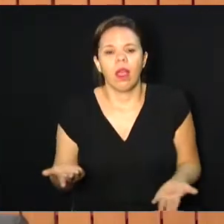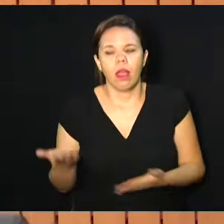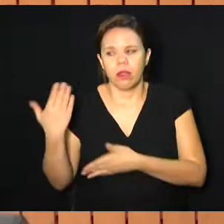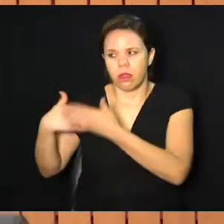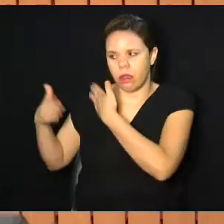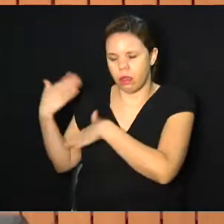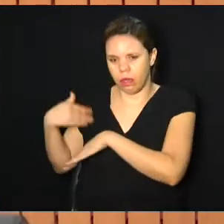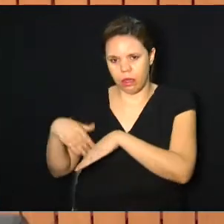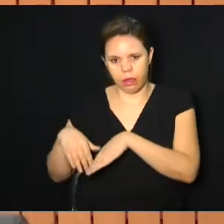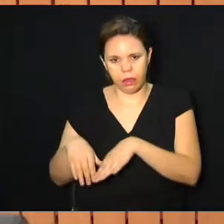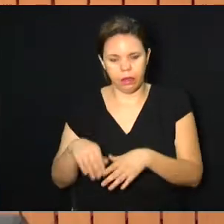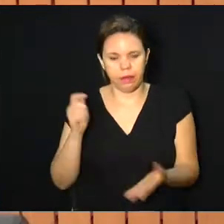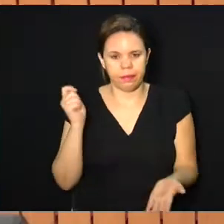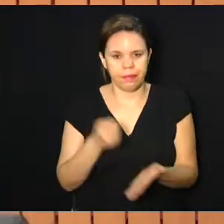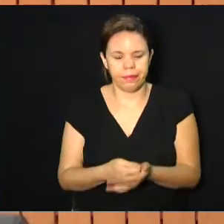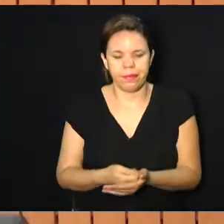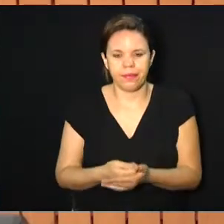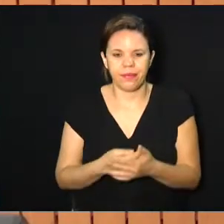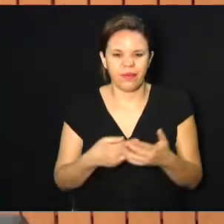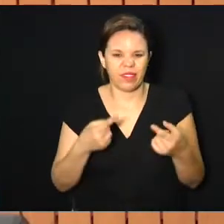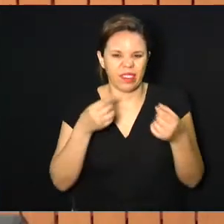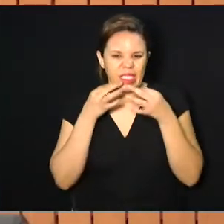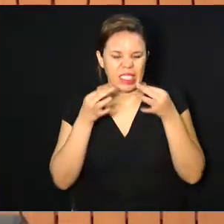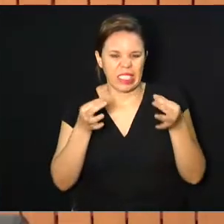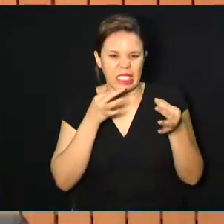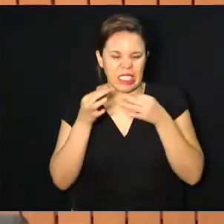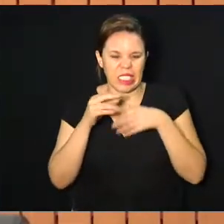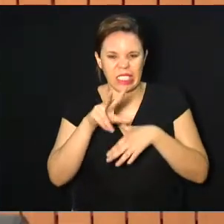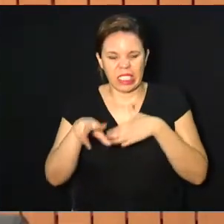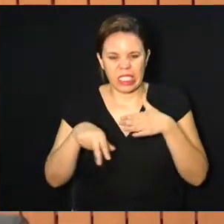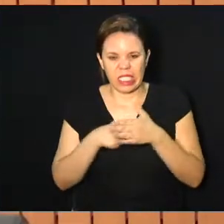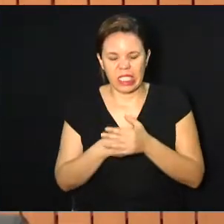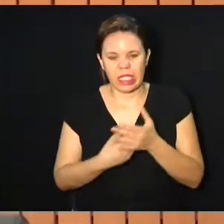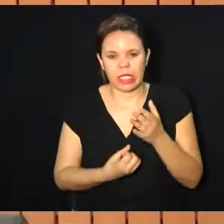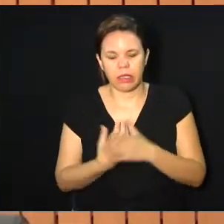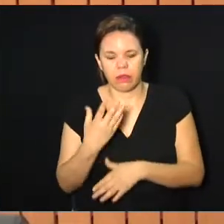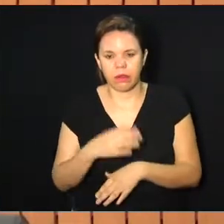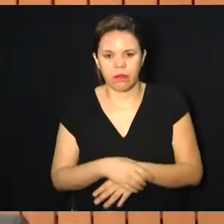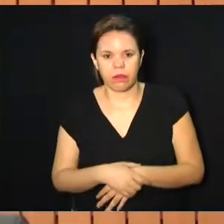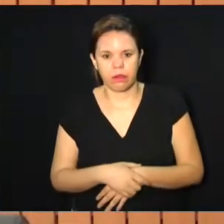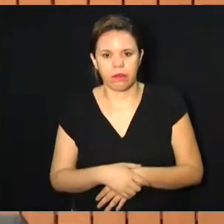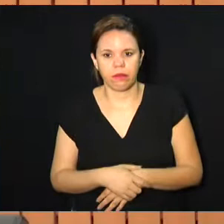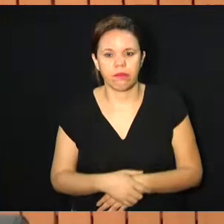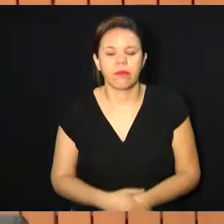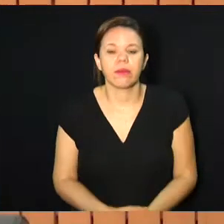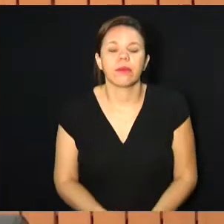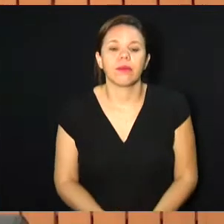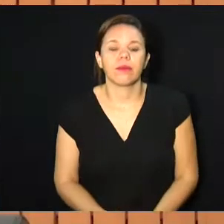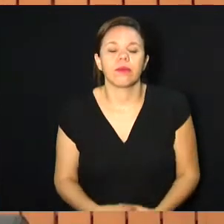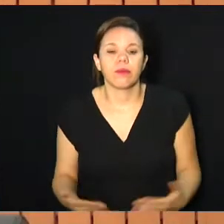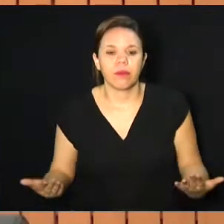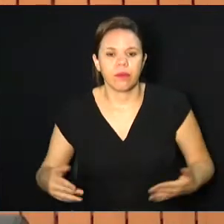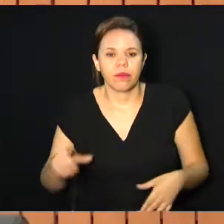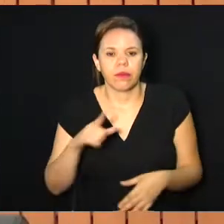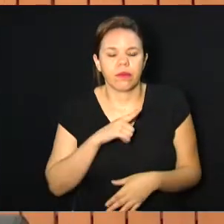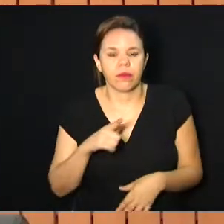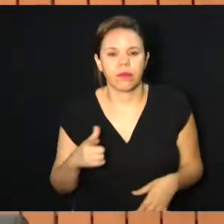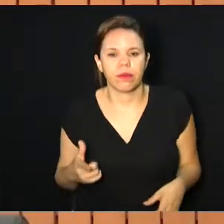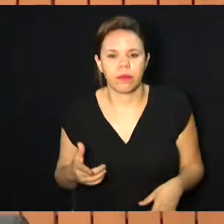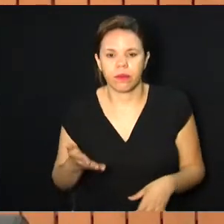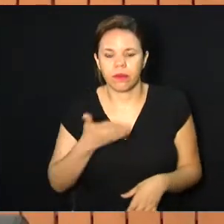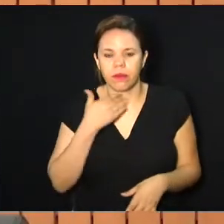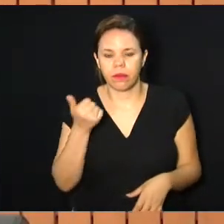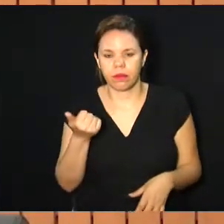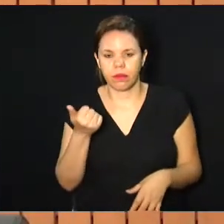a remuneração por custo era criticada pela corrupção que envolve, etc., mas hoje a gente tem modos muito